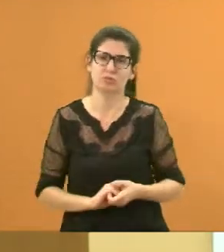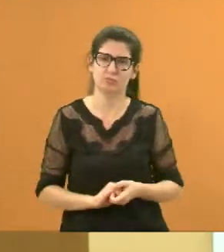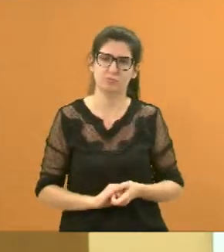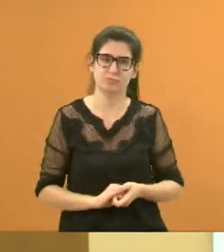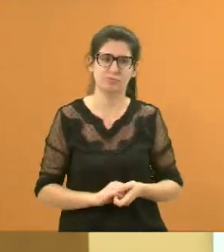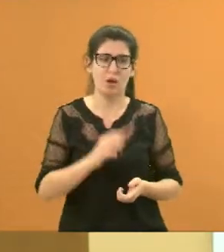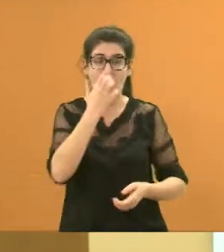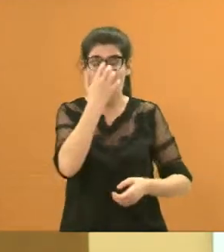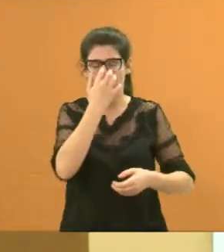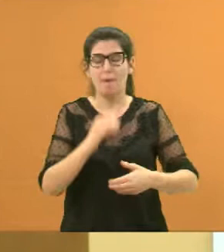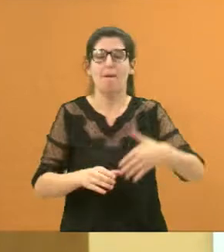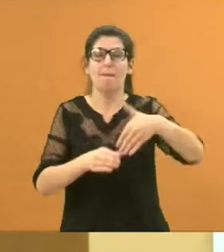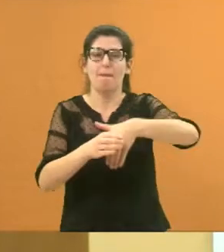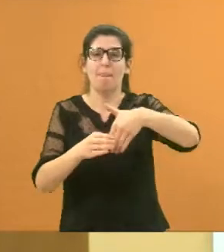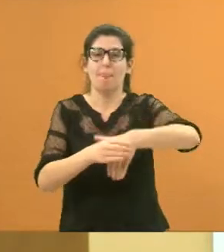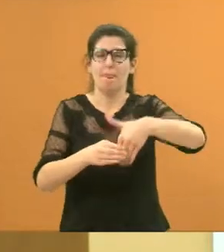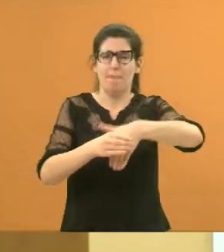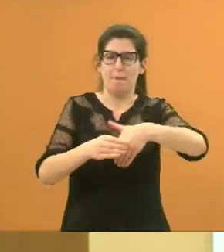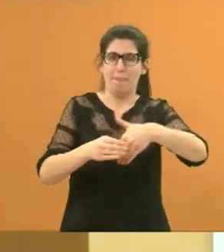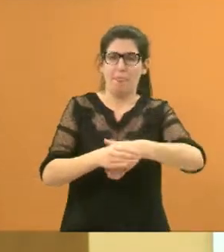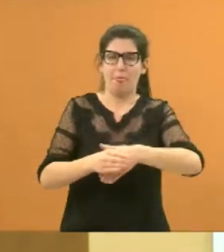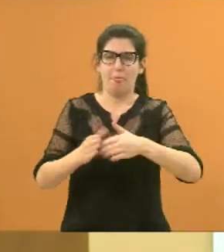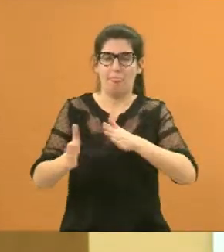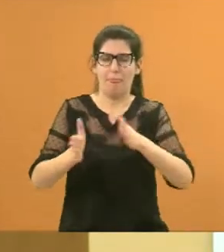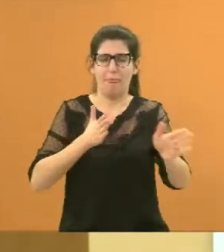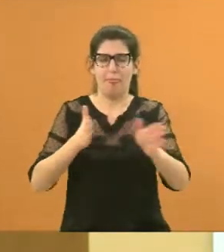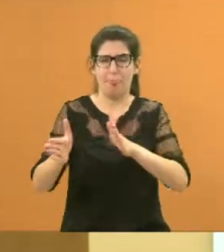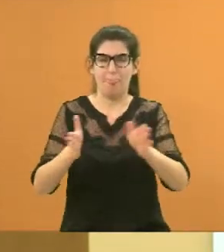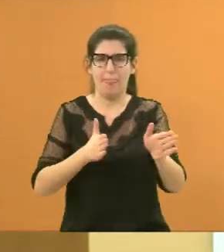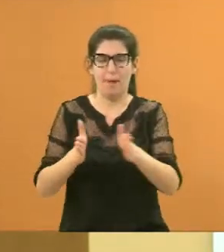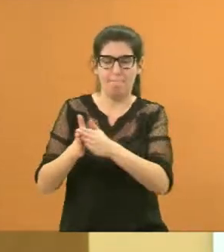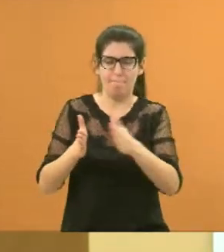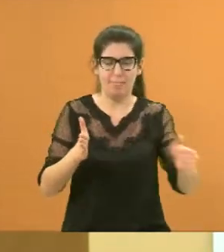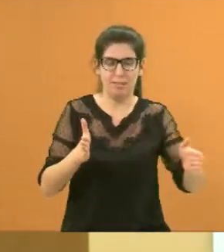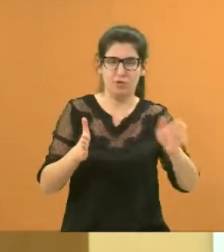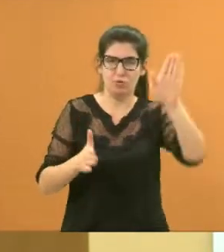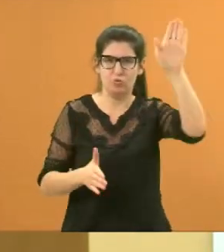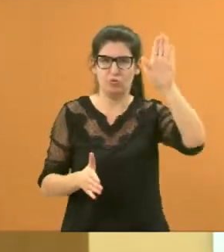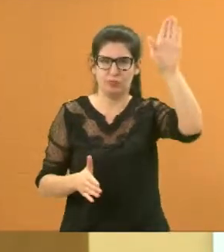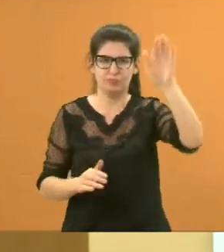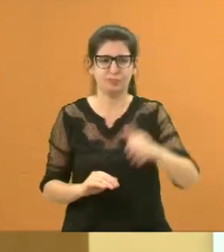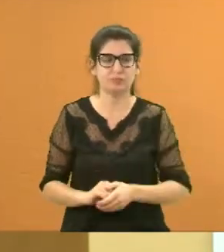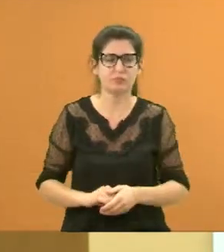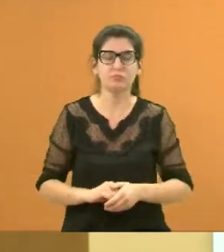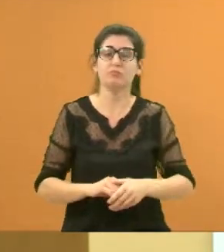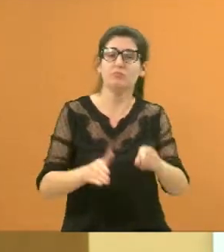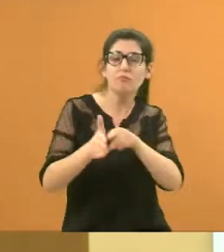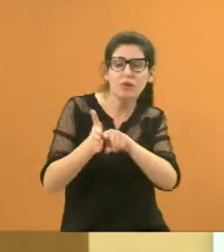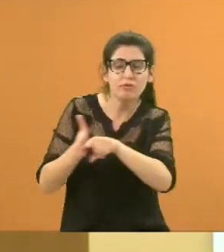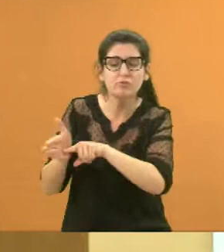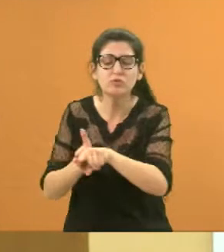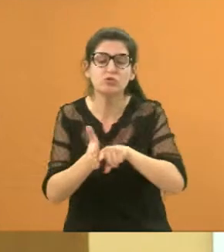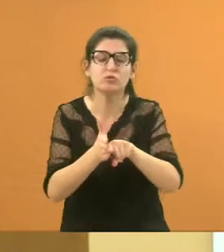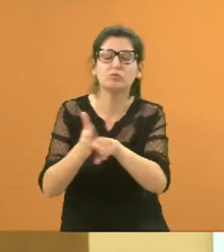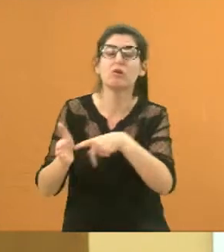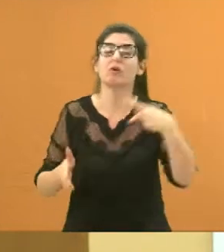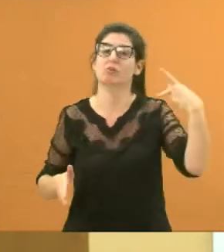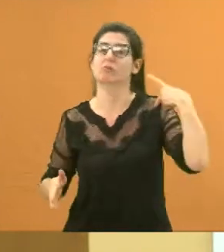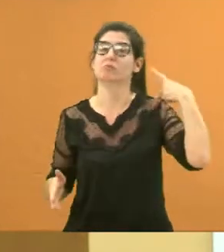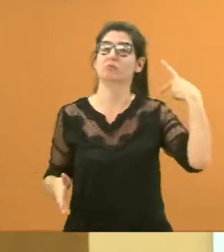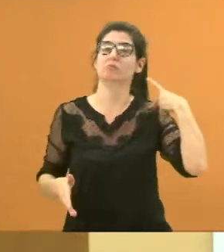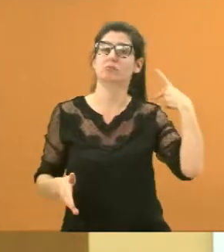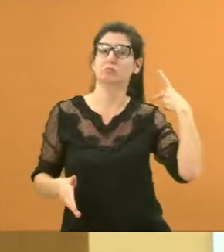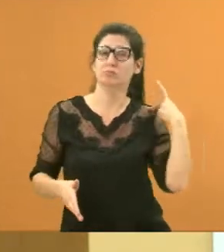momento eleitoral. Então é um momento muito ruim e eu estou vendo aí, inclusive, que está se investigando esses promotores,